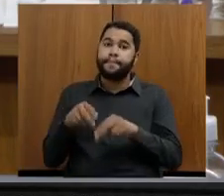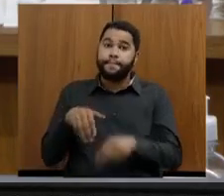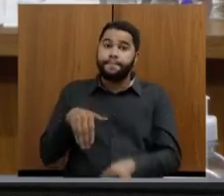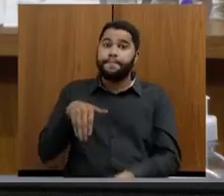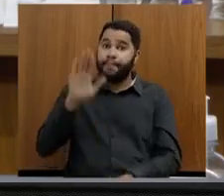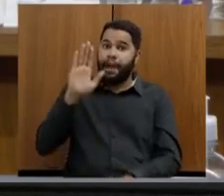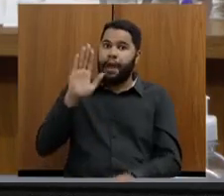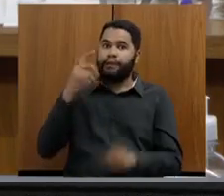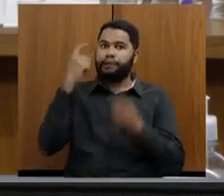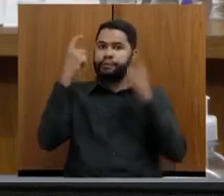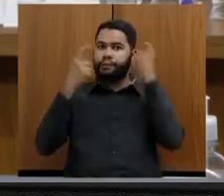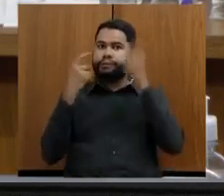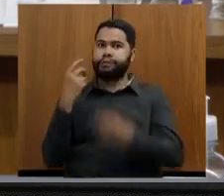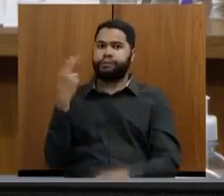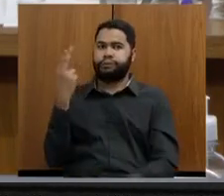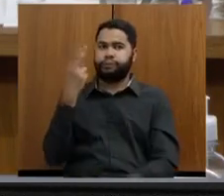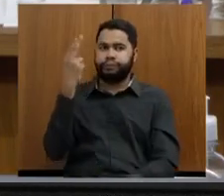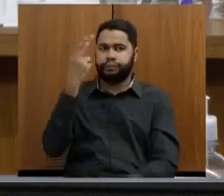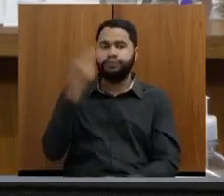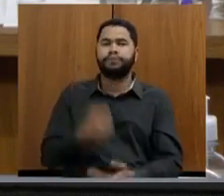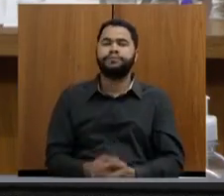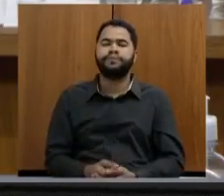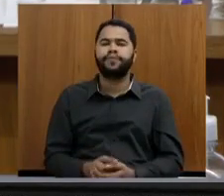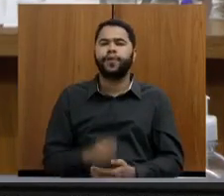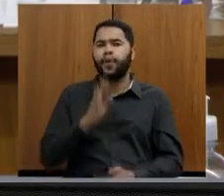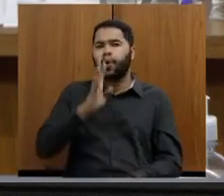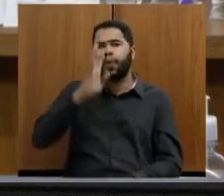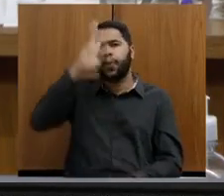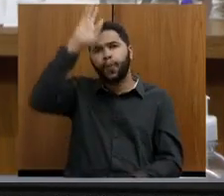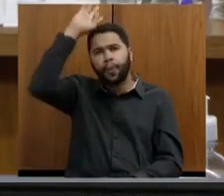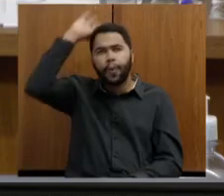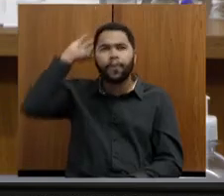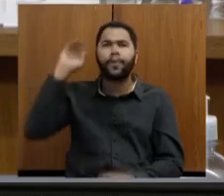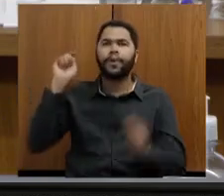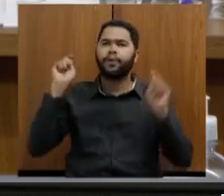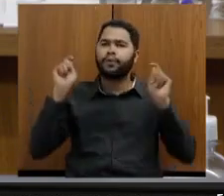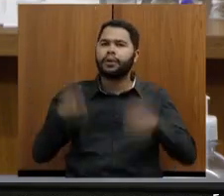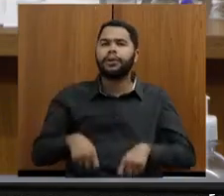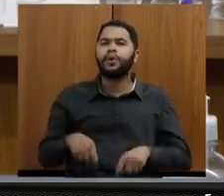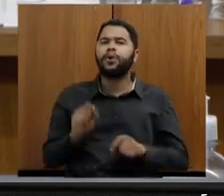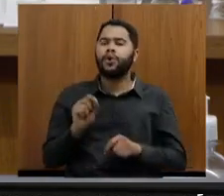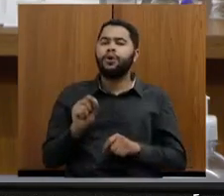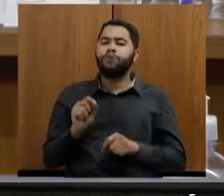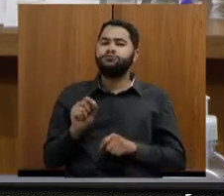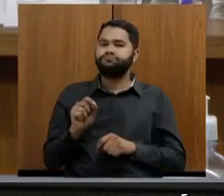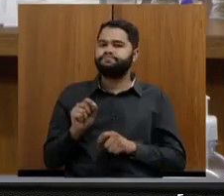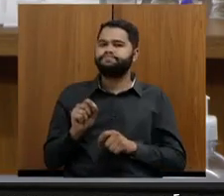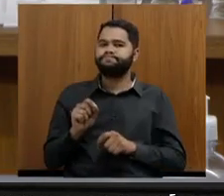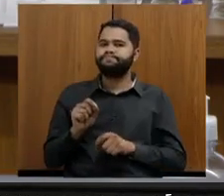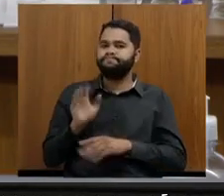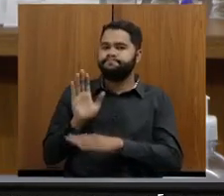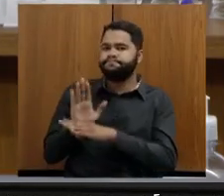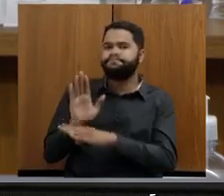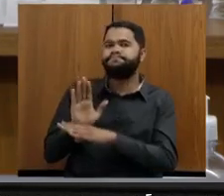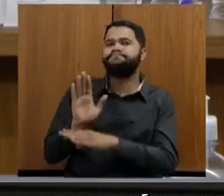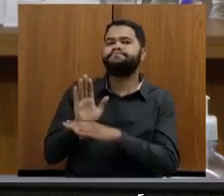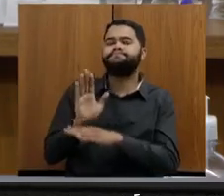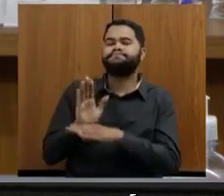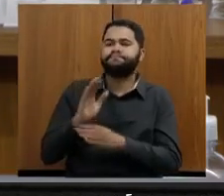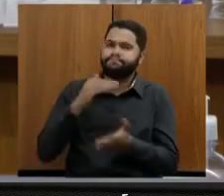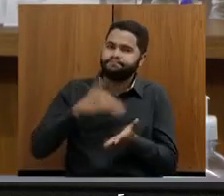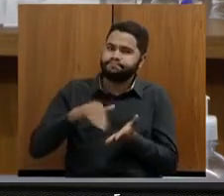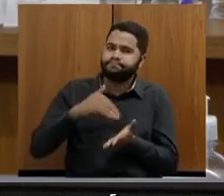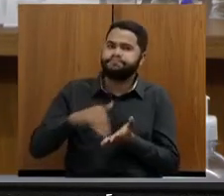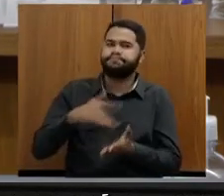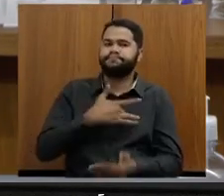sendo mais preocupantes ou seja Bombeiros Militares capacitados que tiveram condição de ajudar a